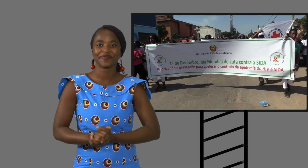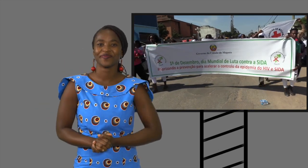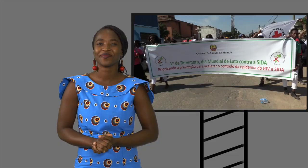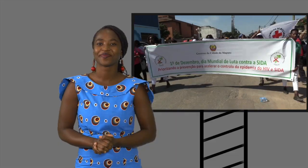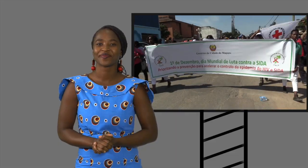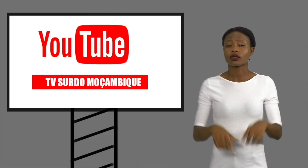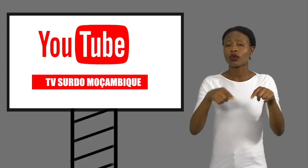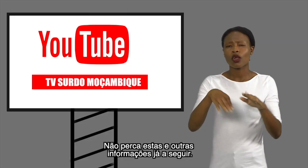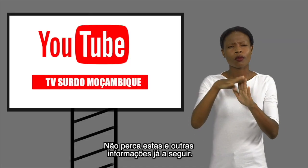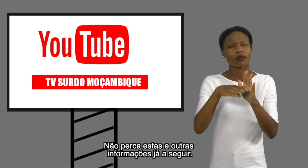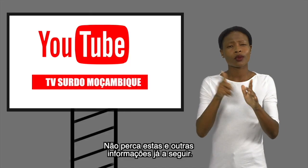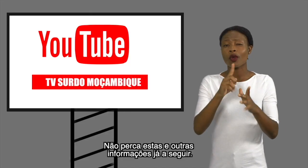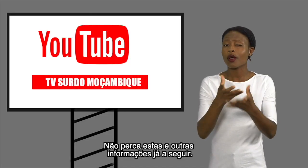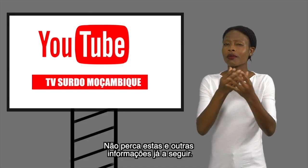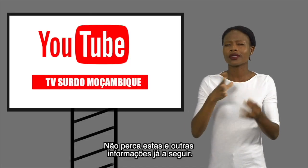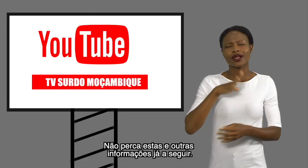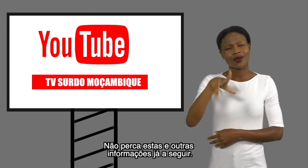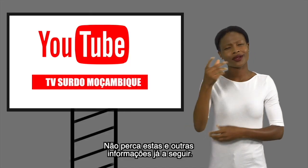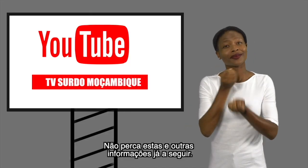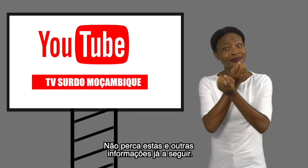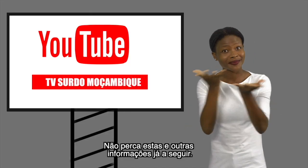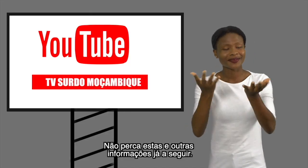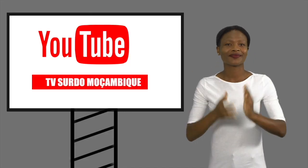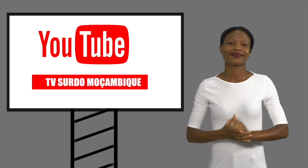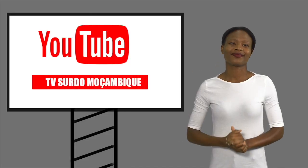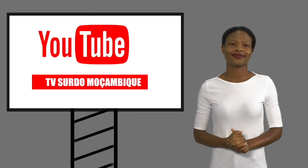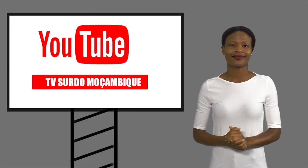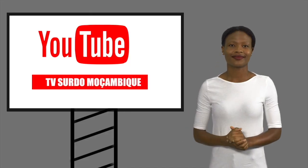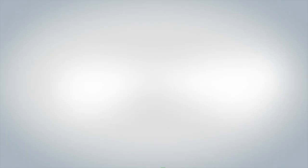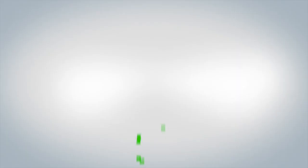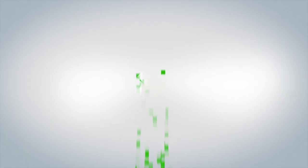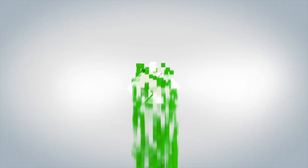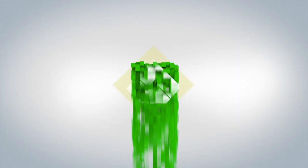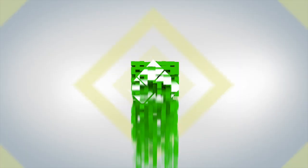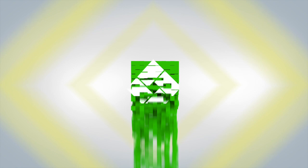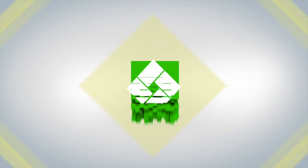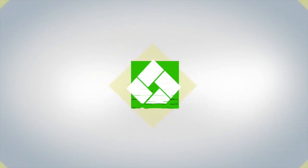do Combate ao Sida. Não perca estas e outras informações já a seguir.